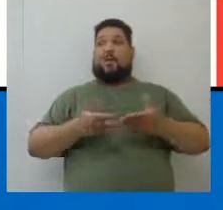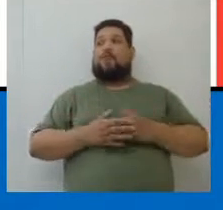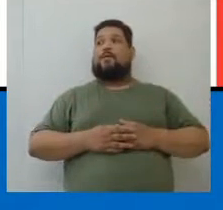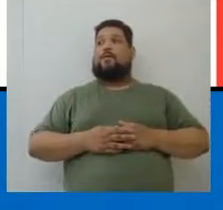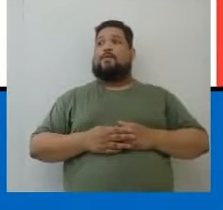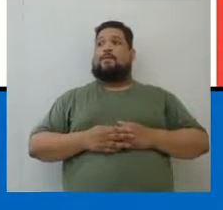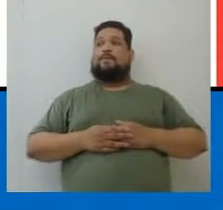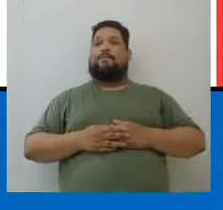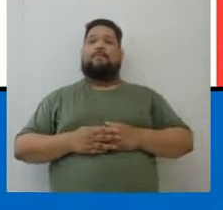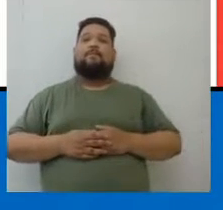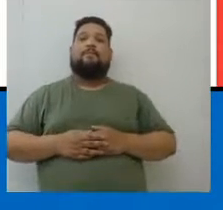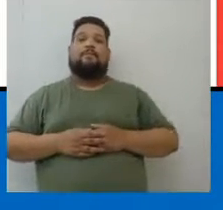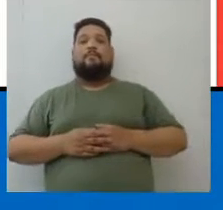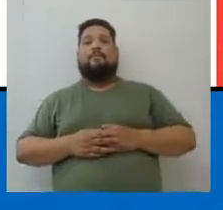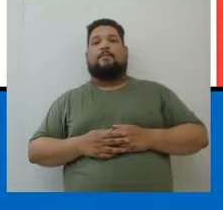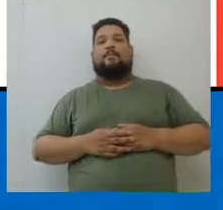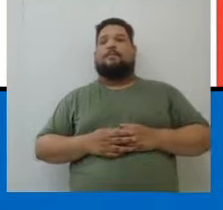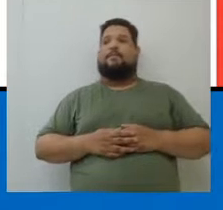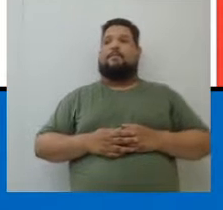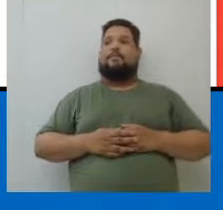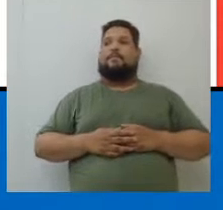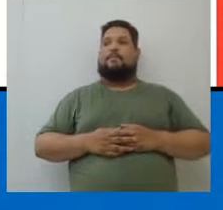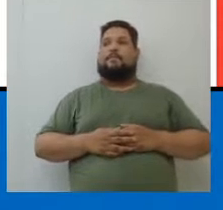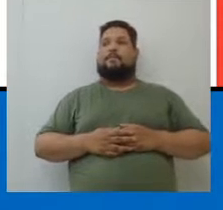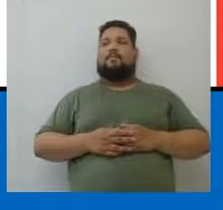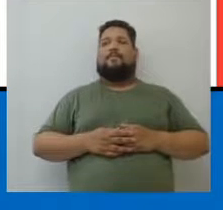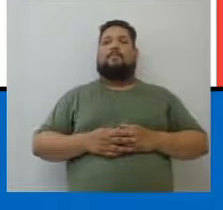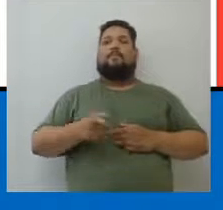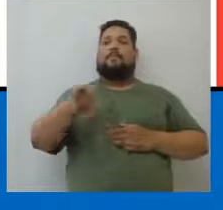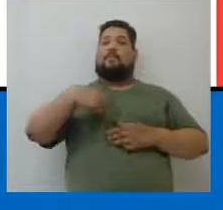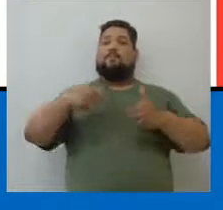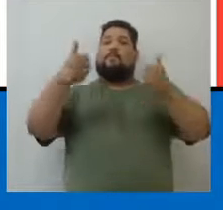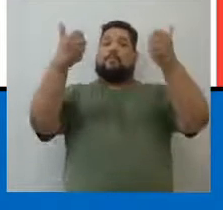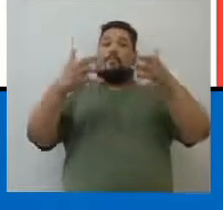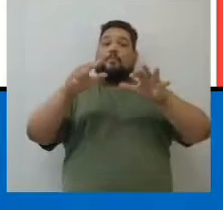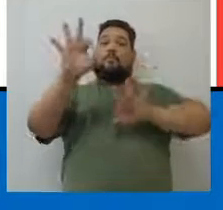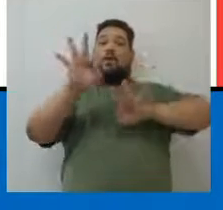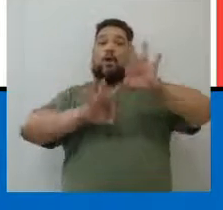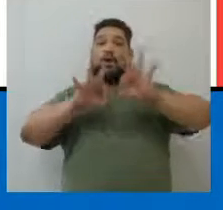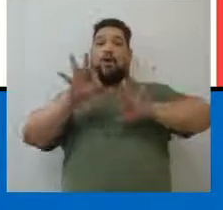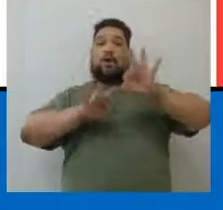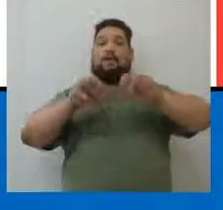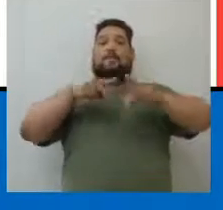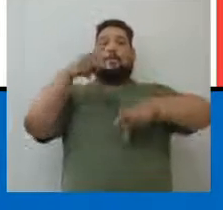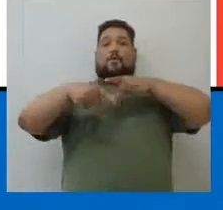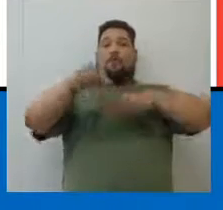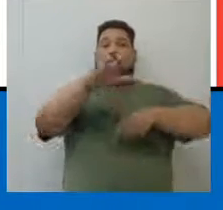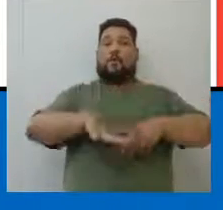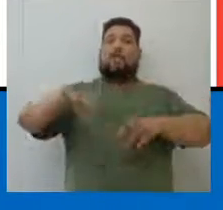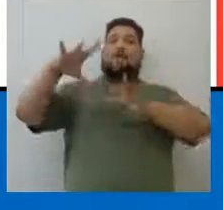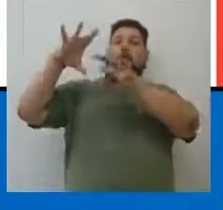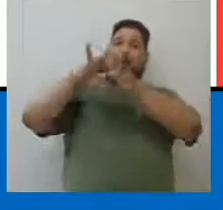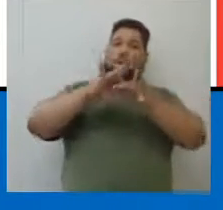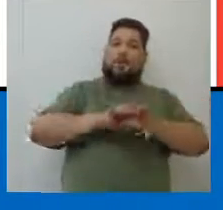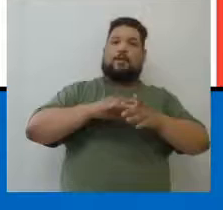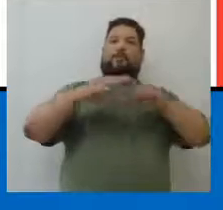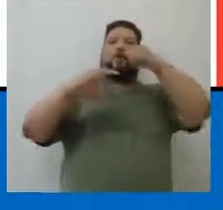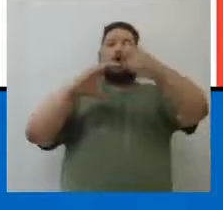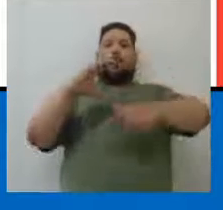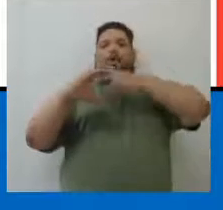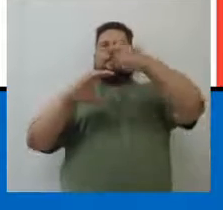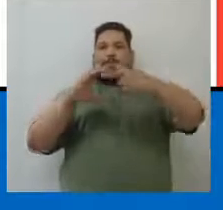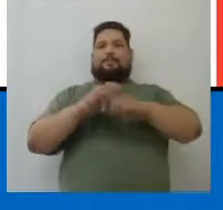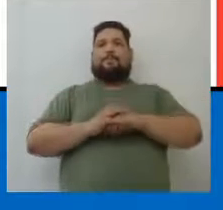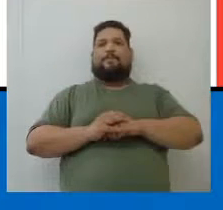a gente vai falar um pouquinho sobre a organização da população no contexto da globalização. Tá? Então, a